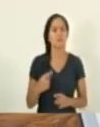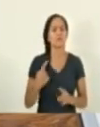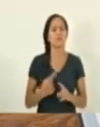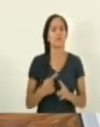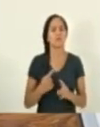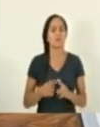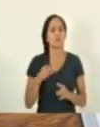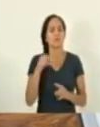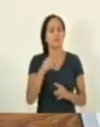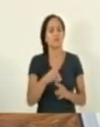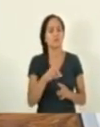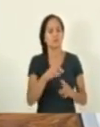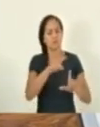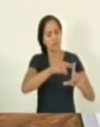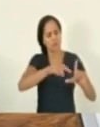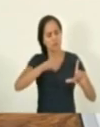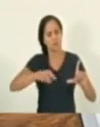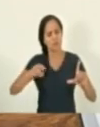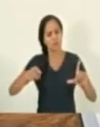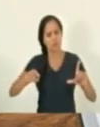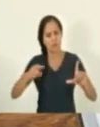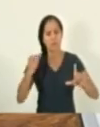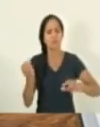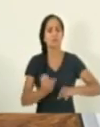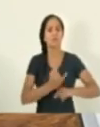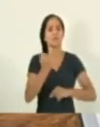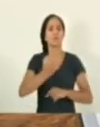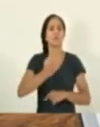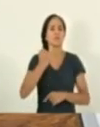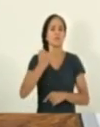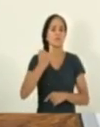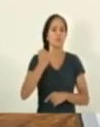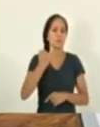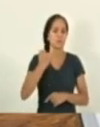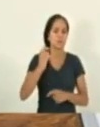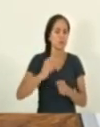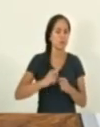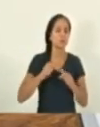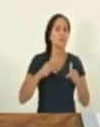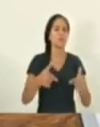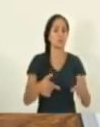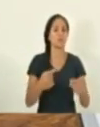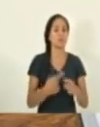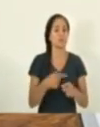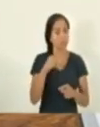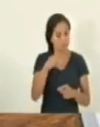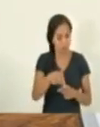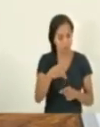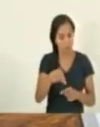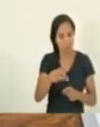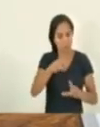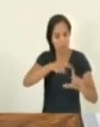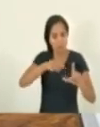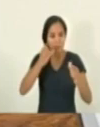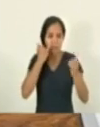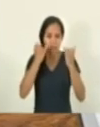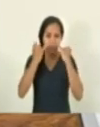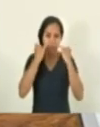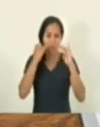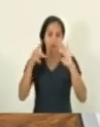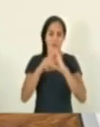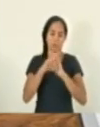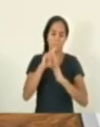demográfico é tão importante e é fundamental que ele seja feito? Porque é a partir dos dados do censo